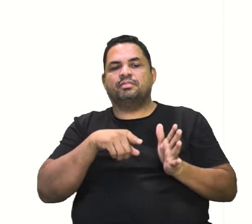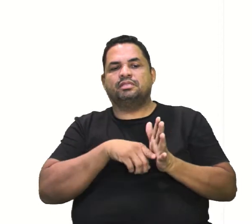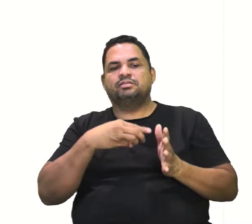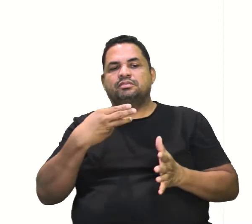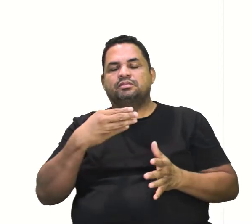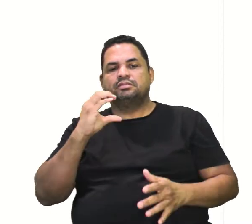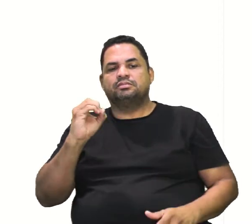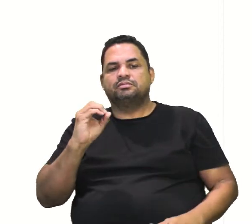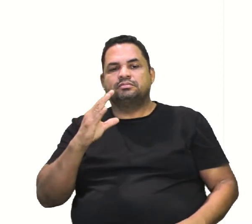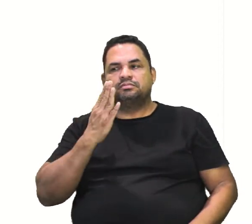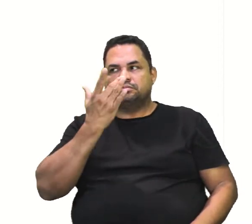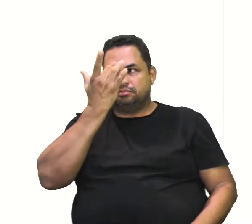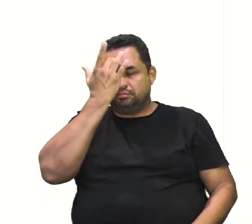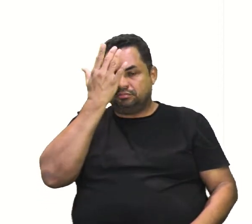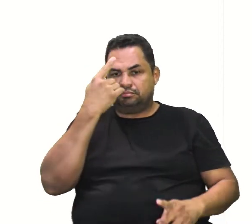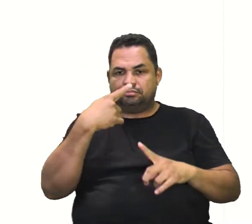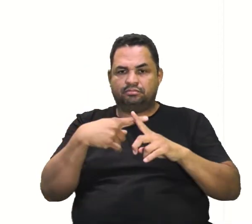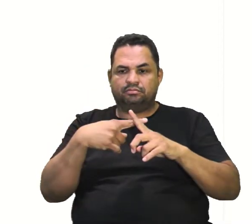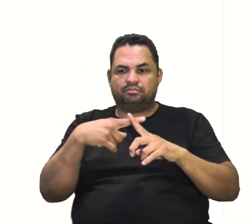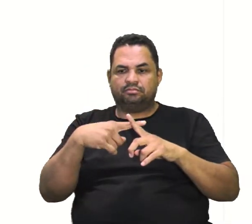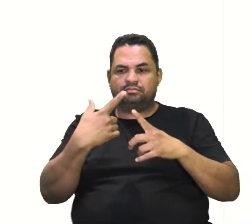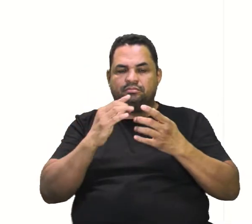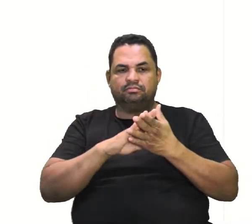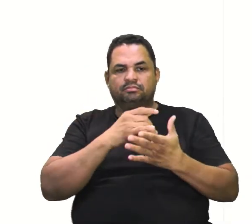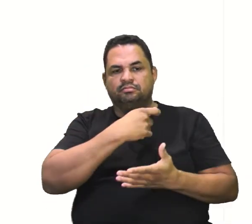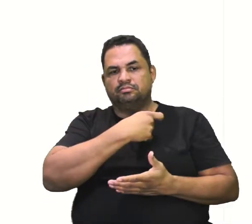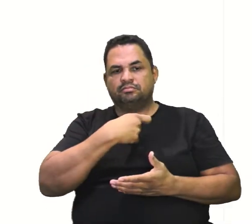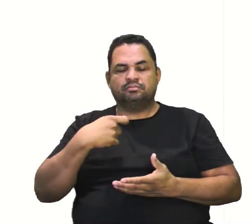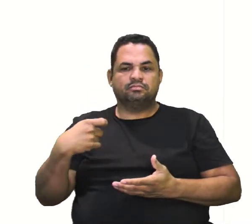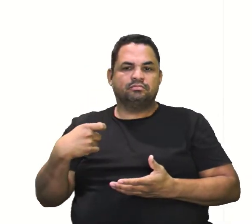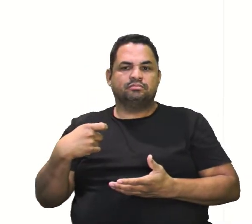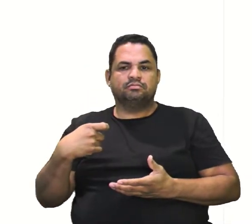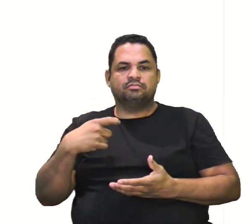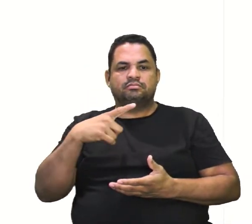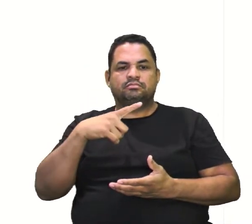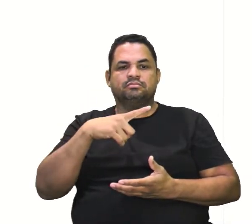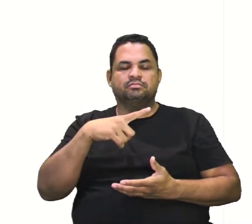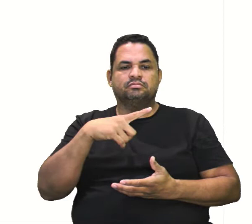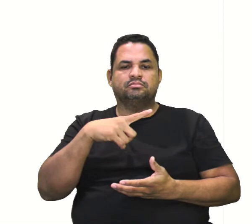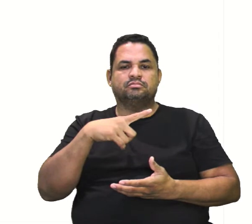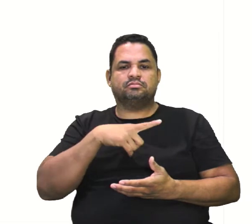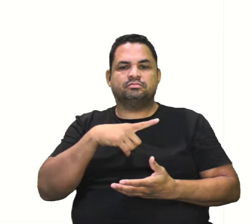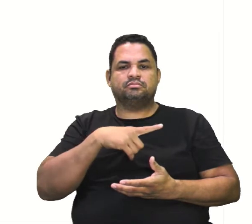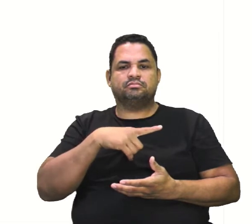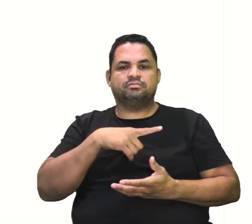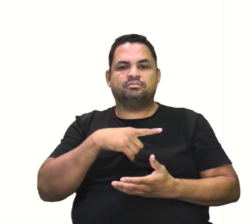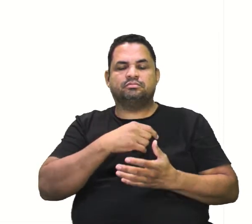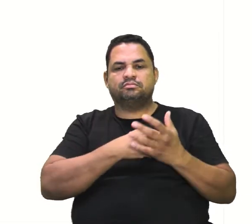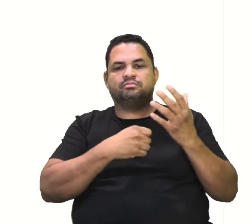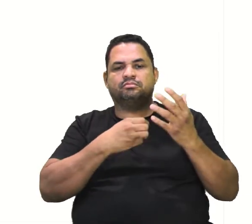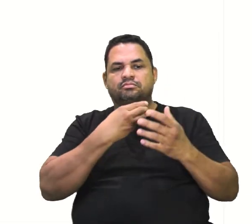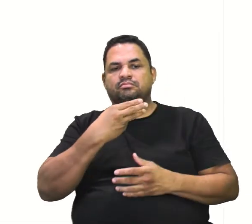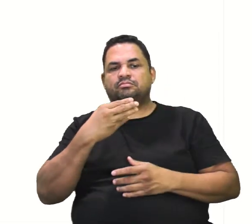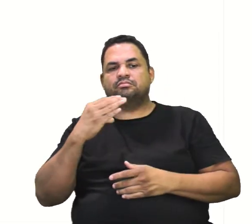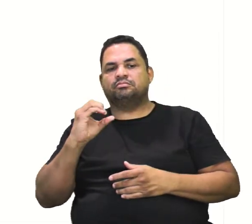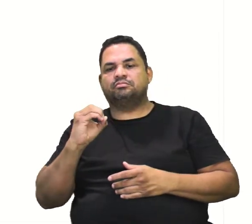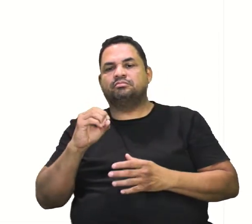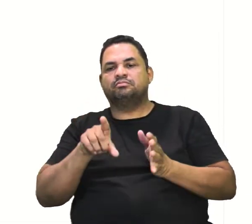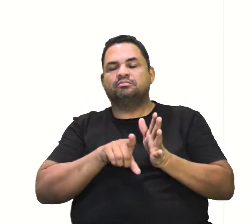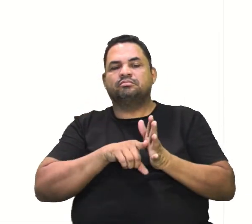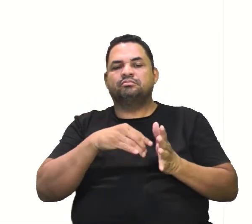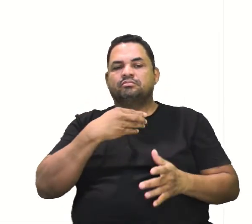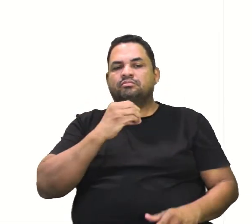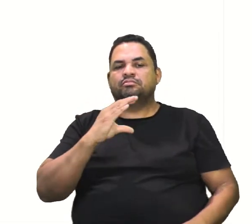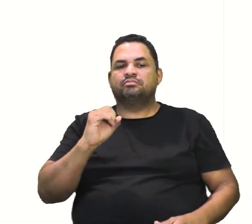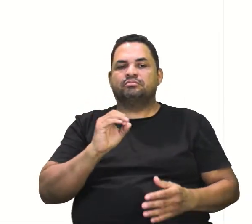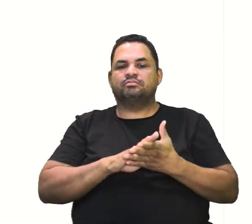que aqui já ficou bem fácil, porque olha só, o X tem coordenada 3 e 0 e menos 3 e 0. Eu